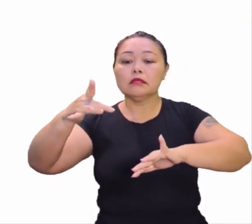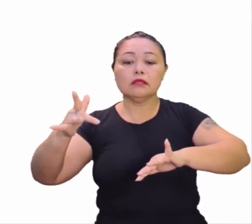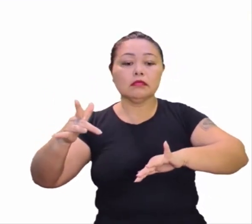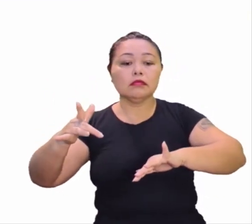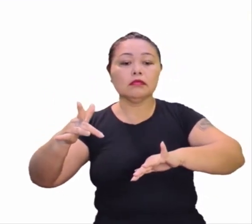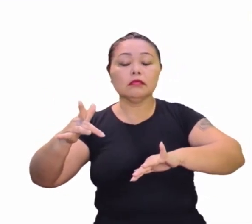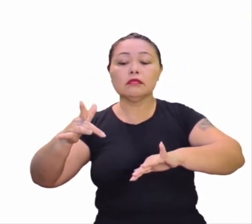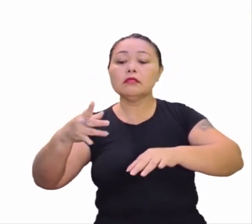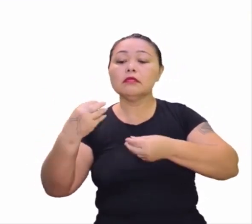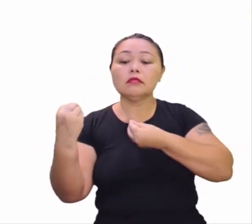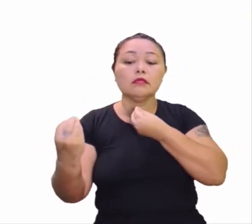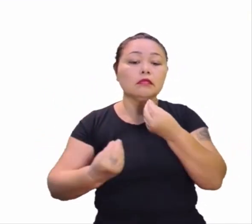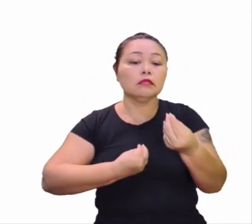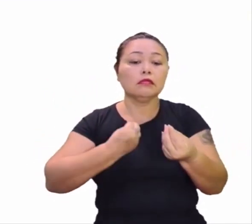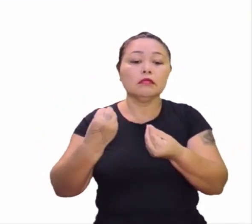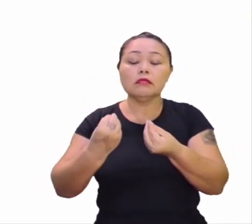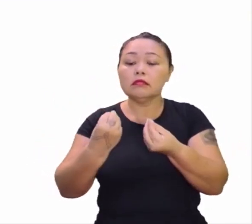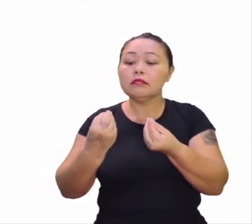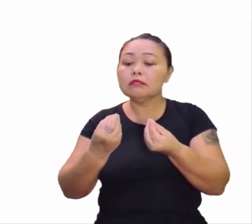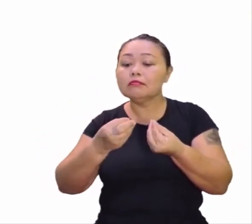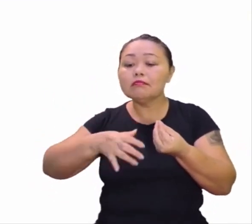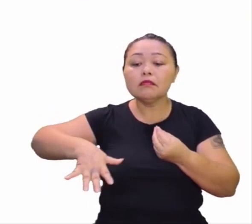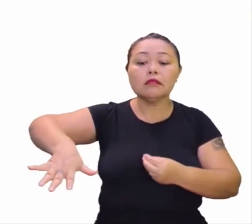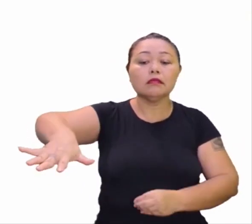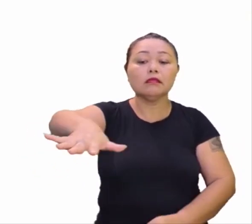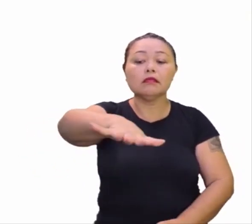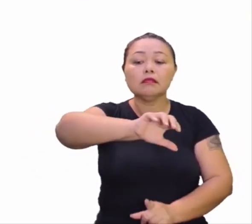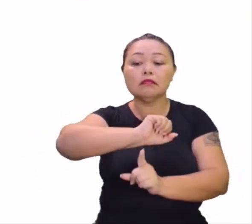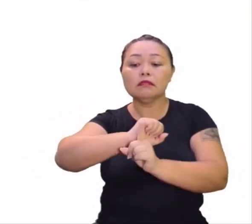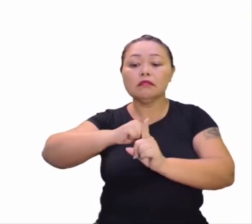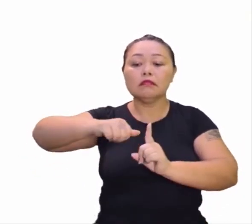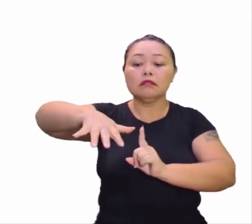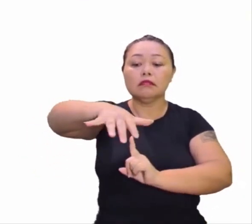de riqueza e suas implicações